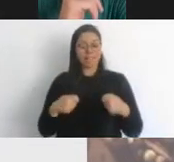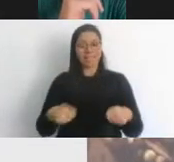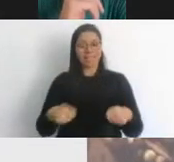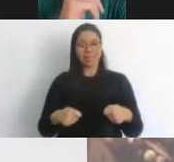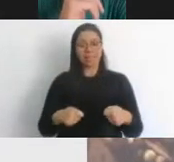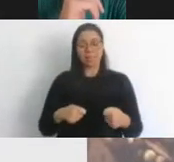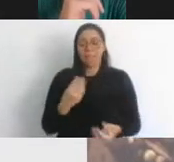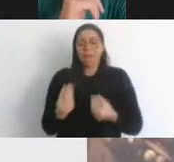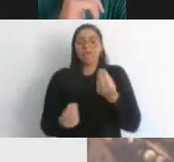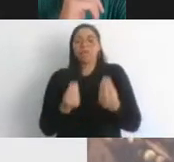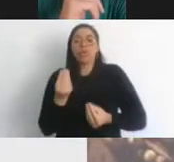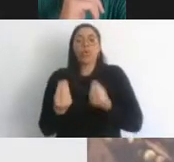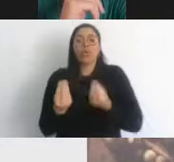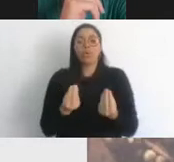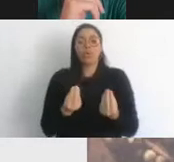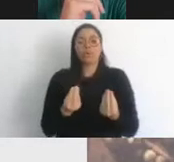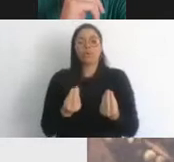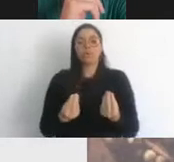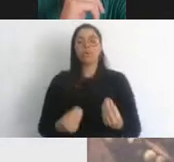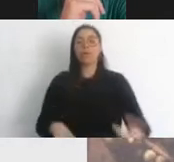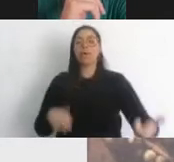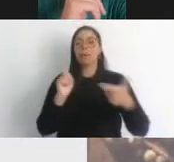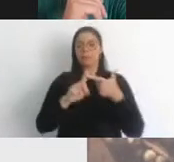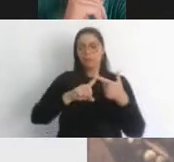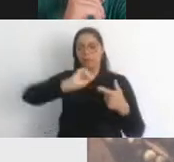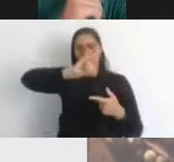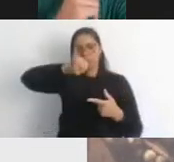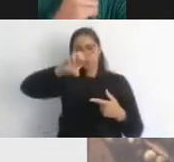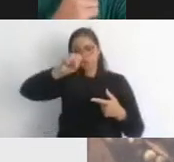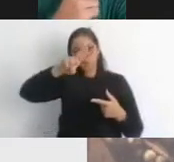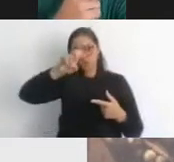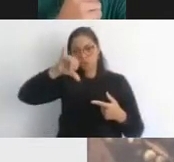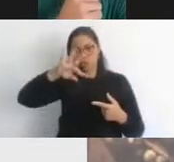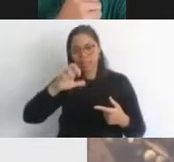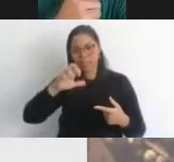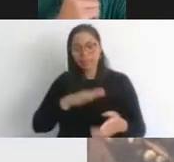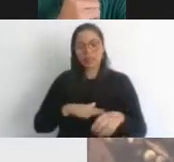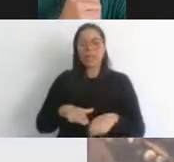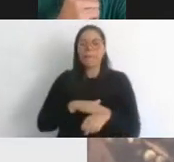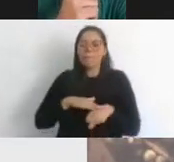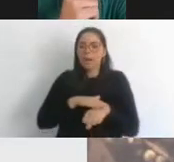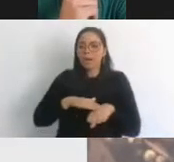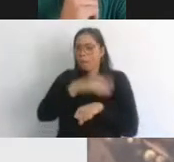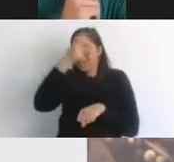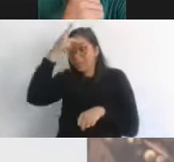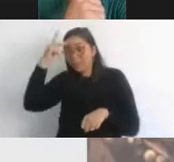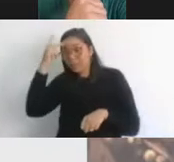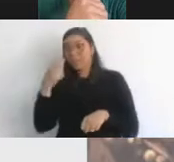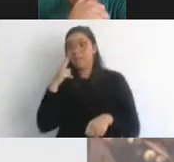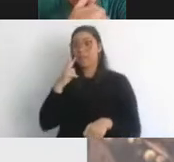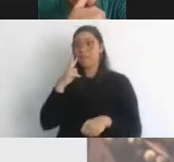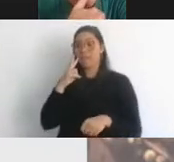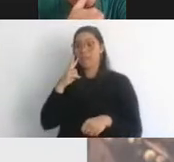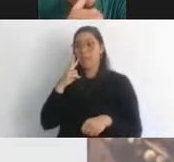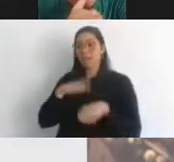apropriar disso primeiro a gente vai colocar o alguns Jesuítas por lá né para conversar com a galera e vamos ver qual é o nível de diálogo que vai